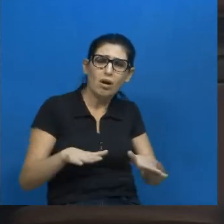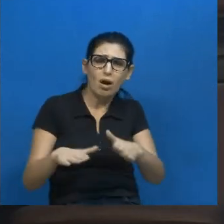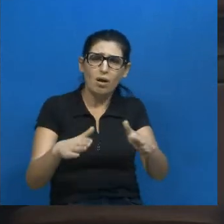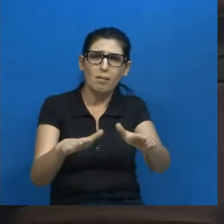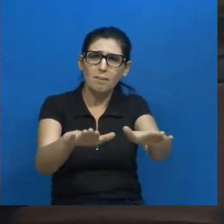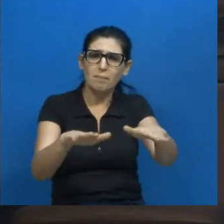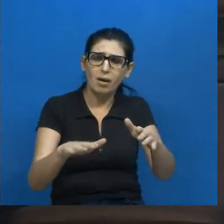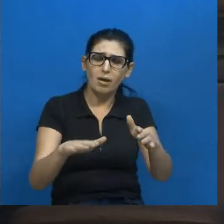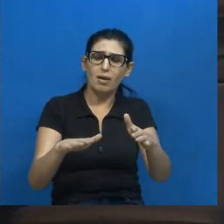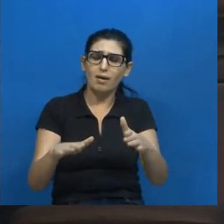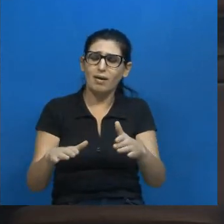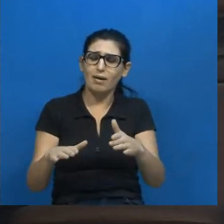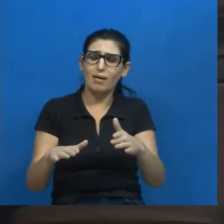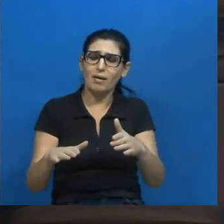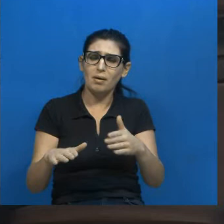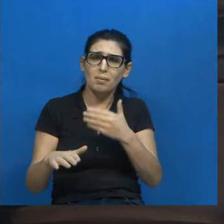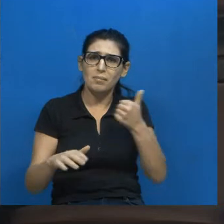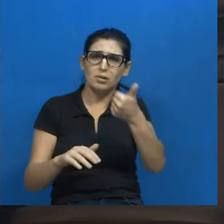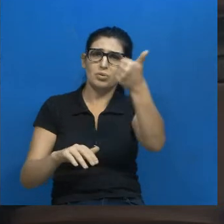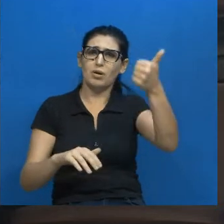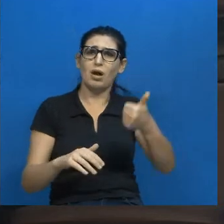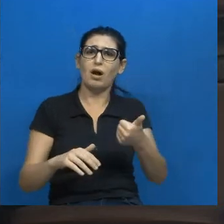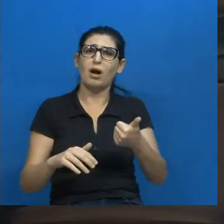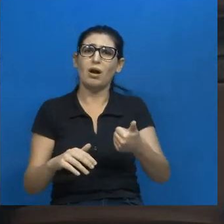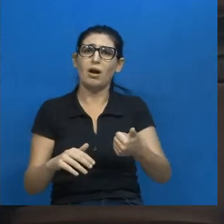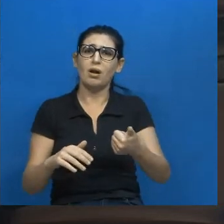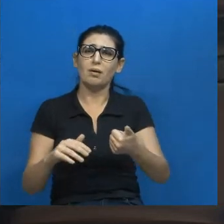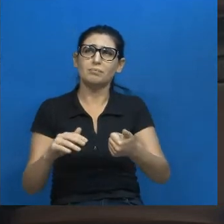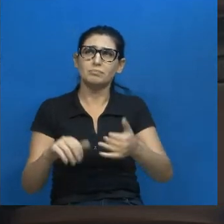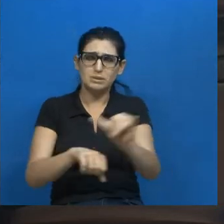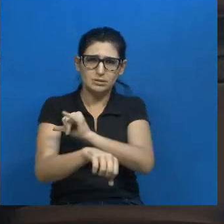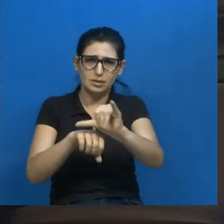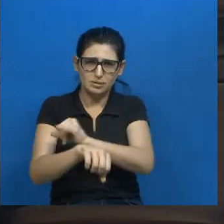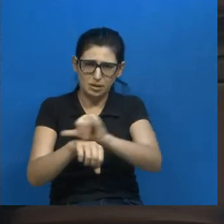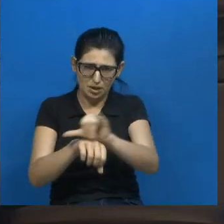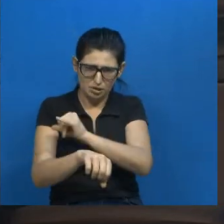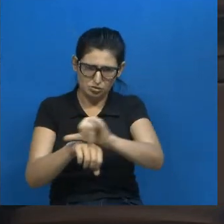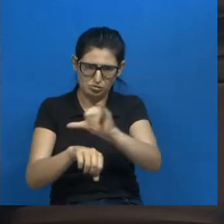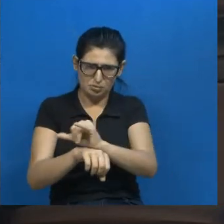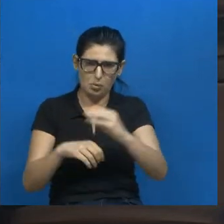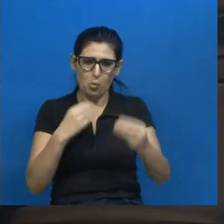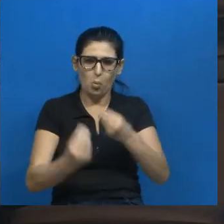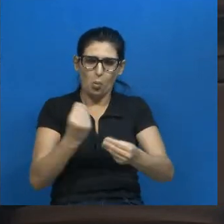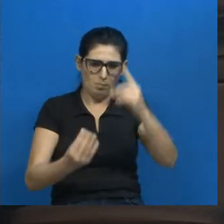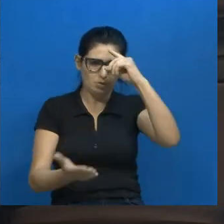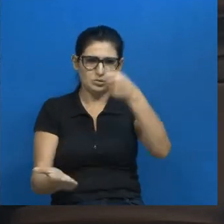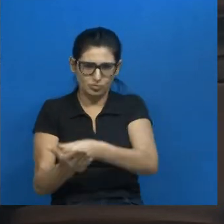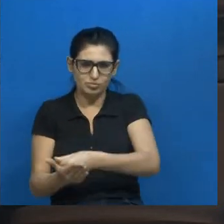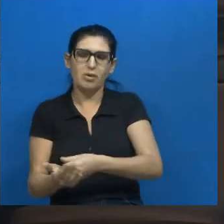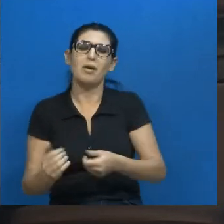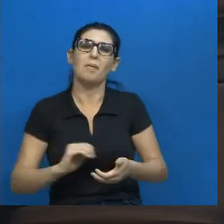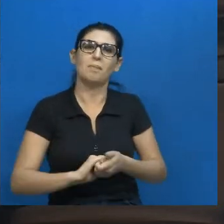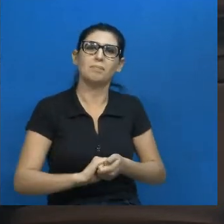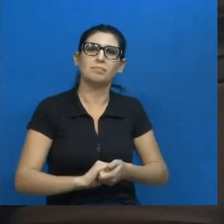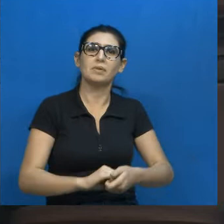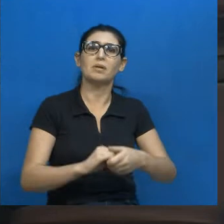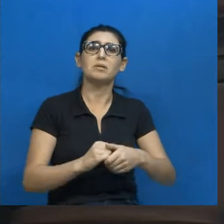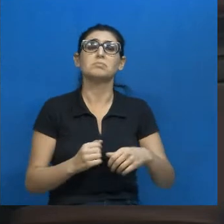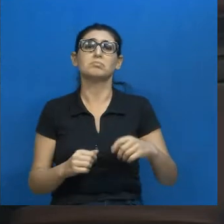grandes discussões sobre a mobilidade, consequentemente, sobre a forma de transporte público desejado pela